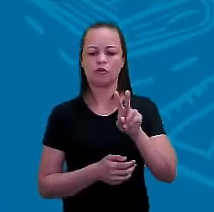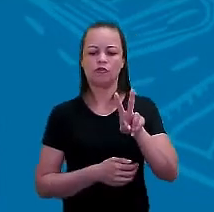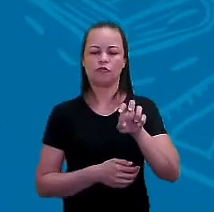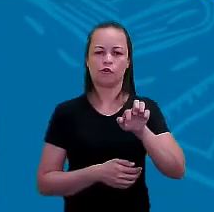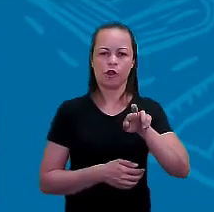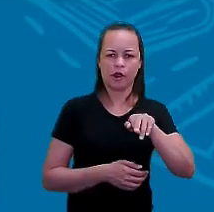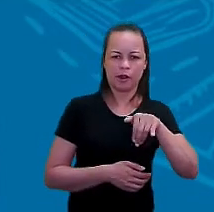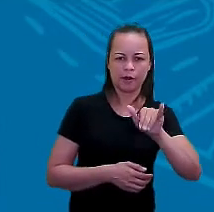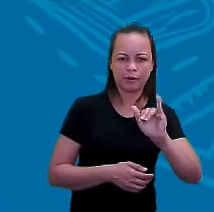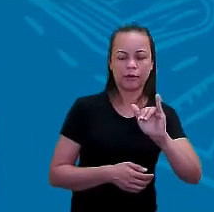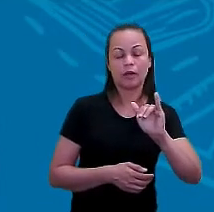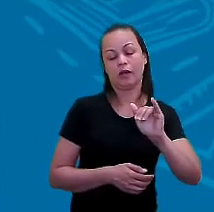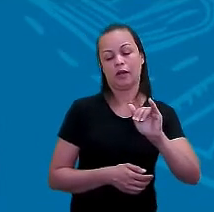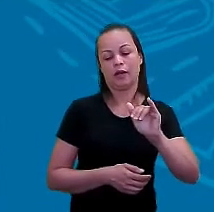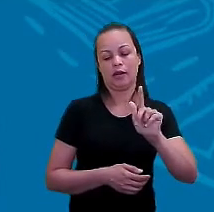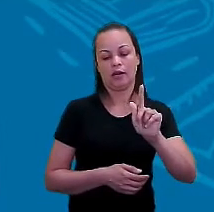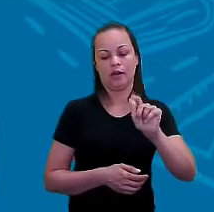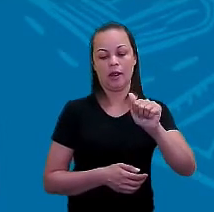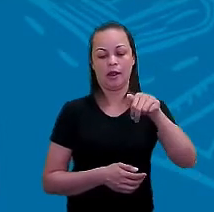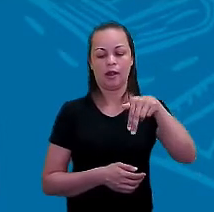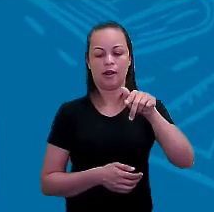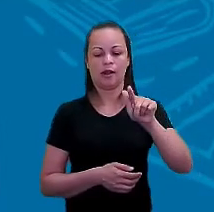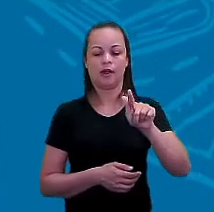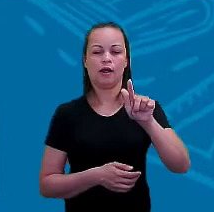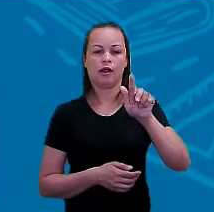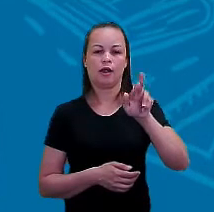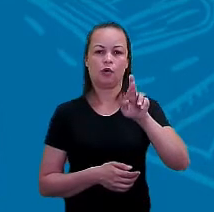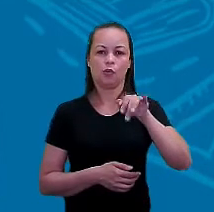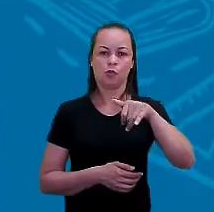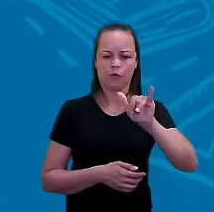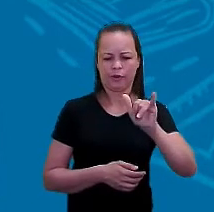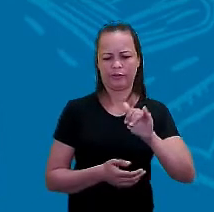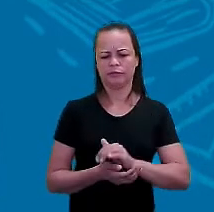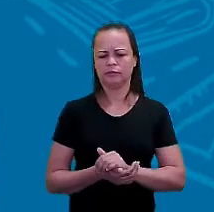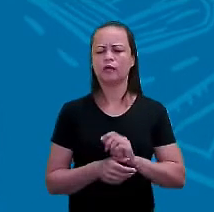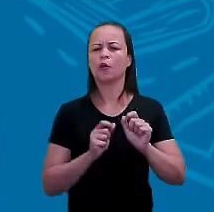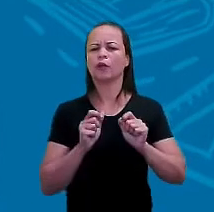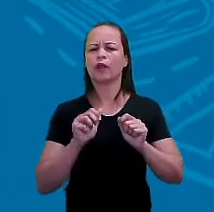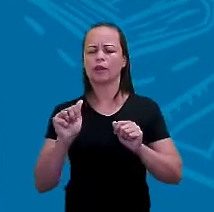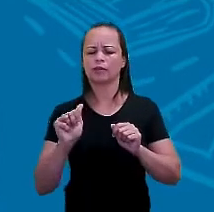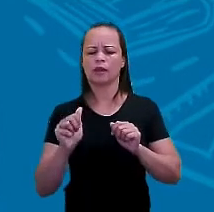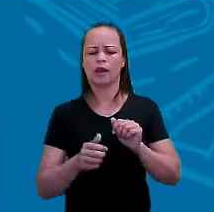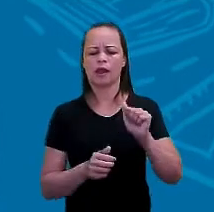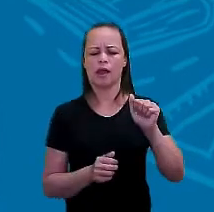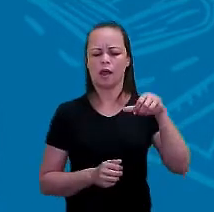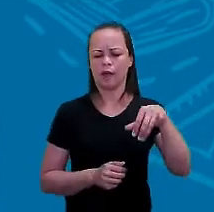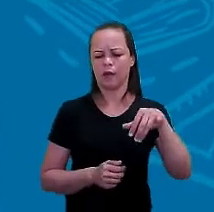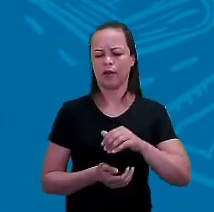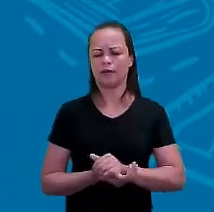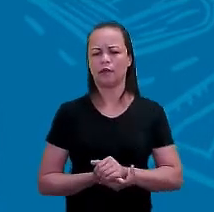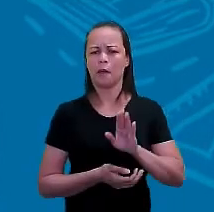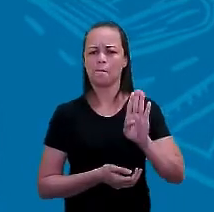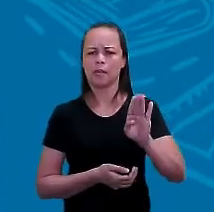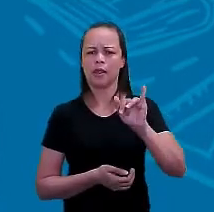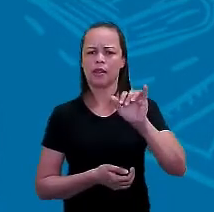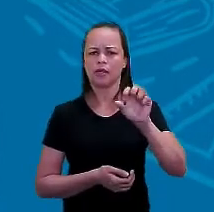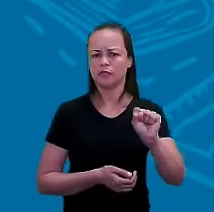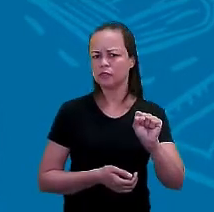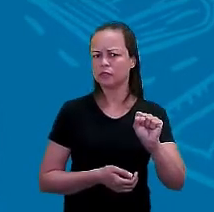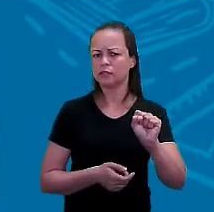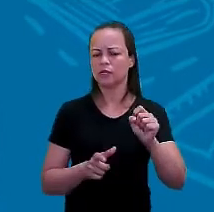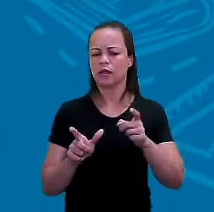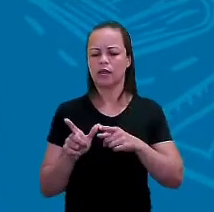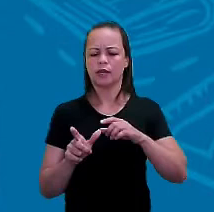You, let's see. You am, letter B. You